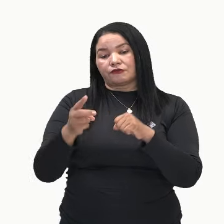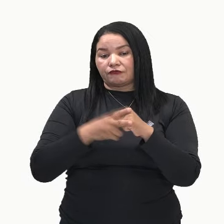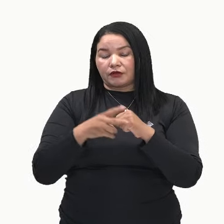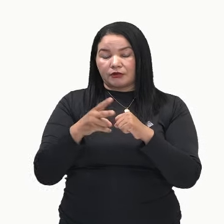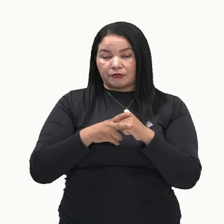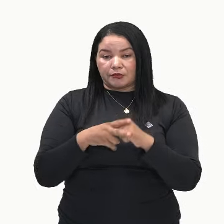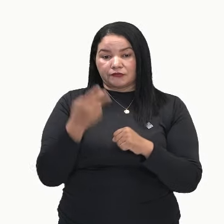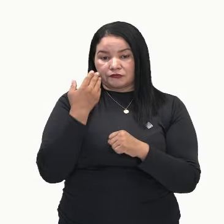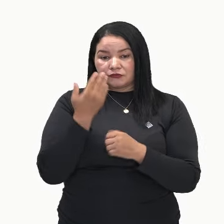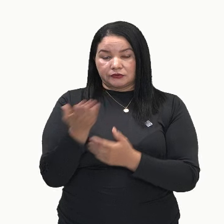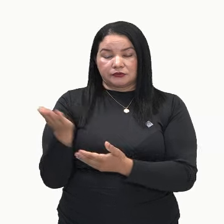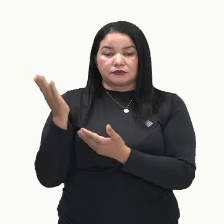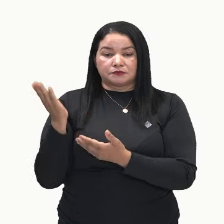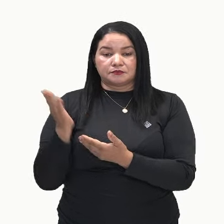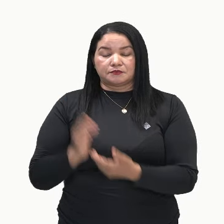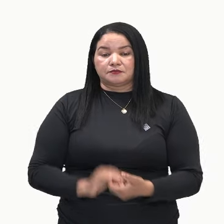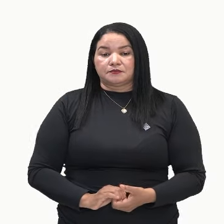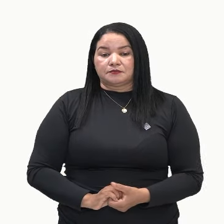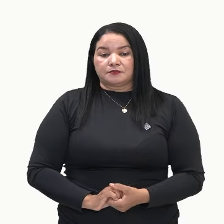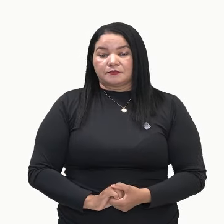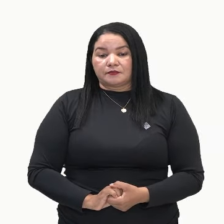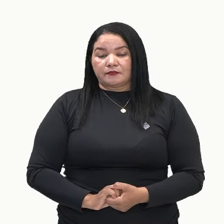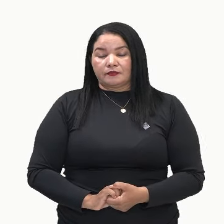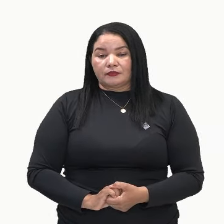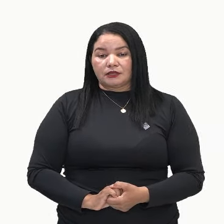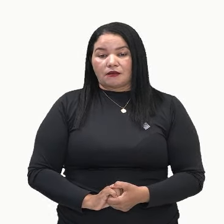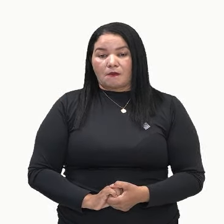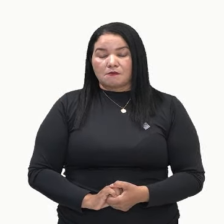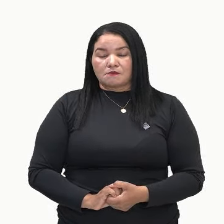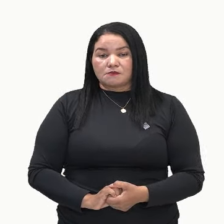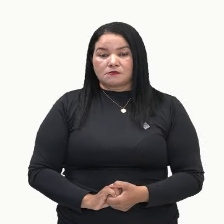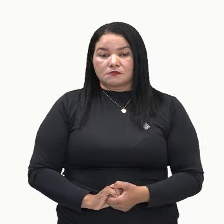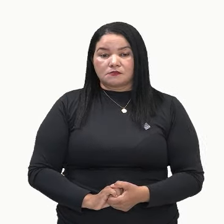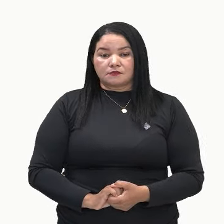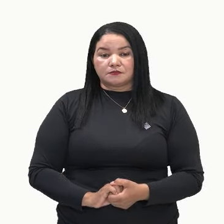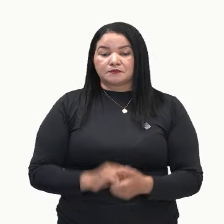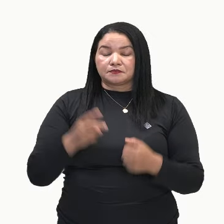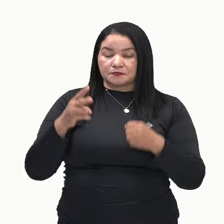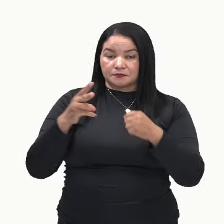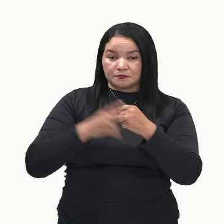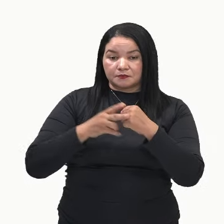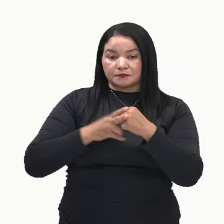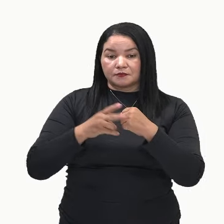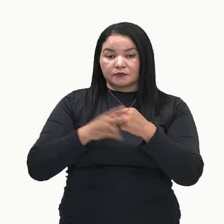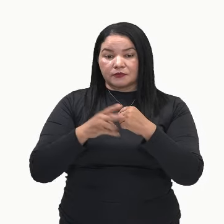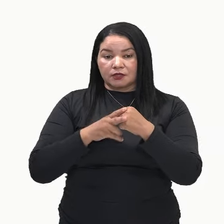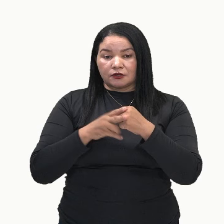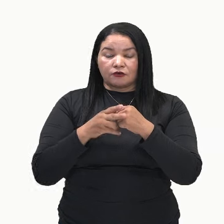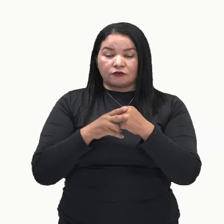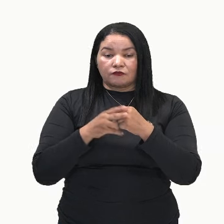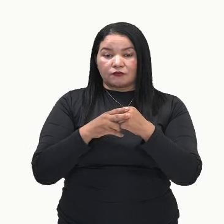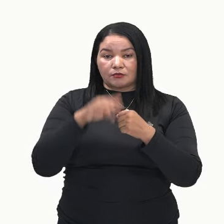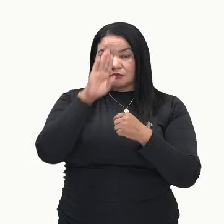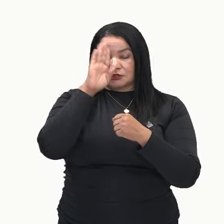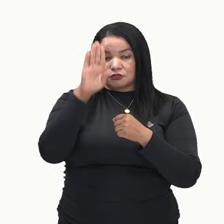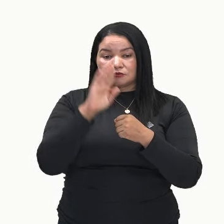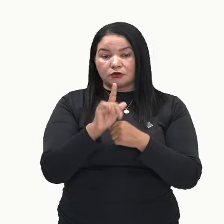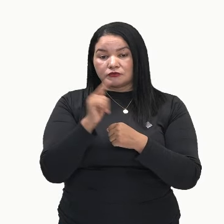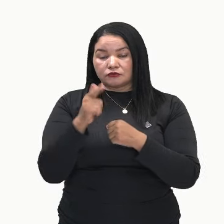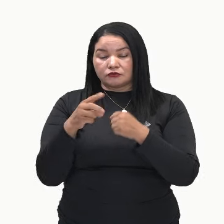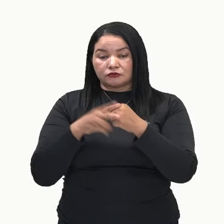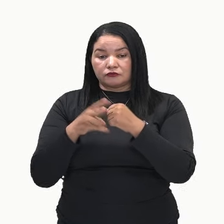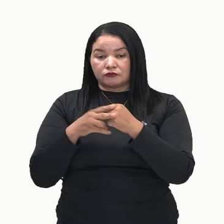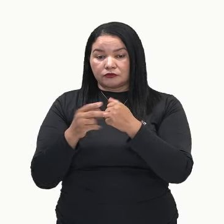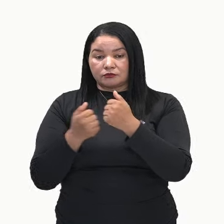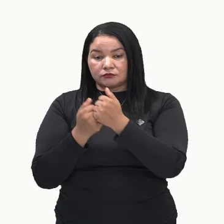Locução verbal. Quando eu tenho um verbo auxiliar e outro verbo principal. Mas percebam que nos dois casos eu